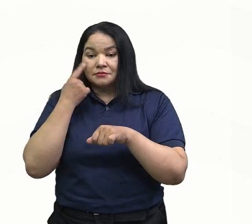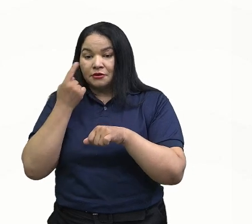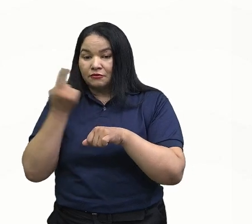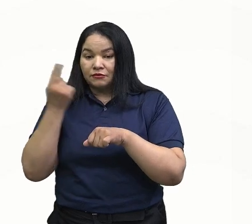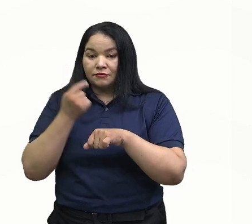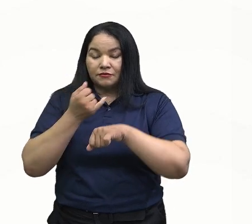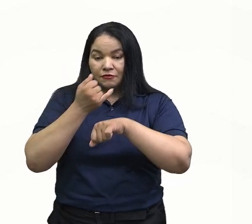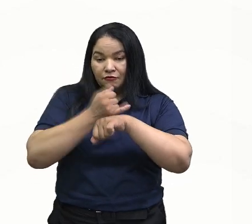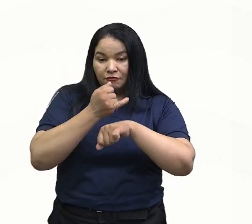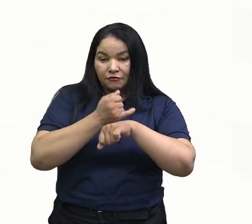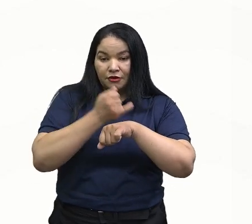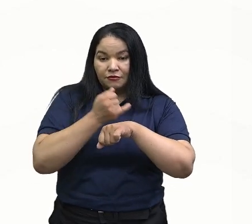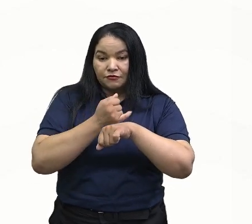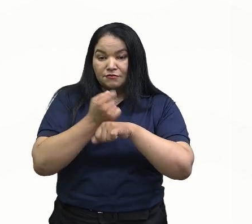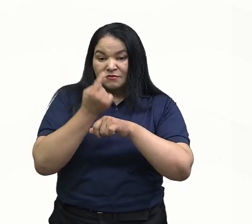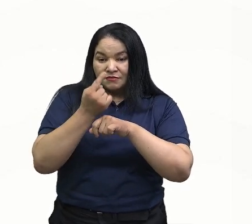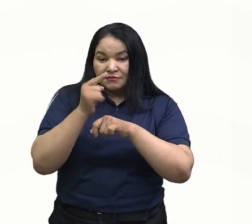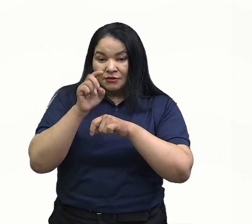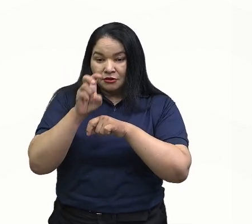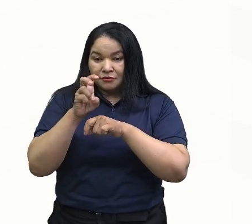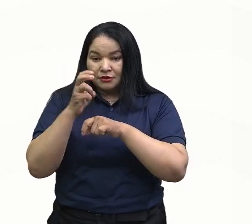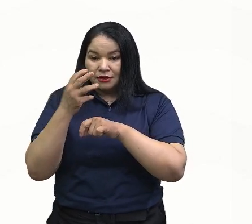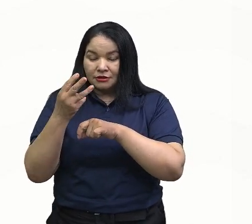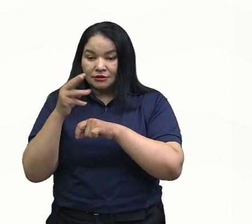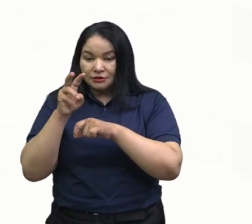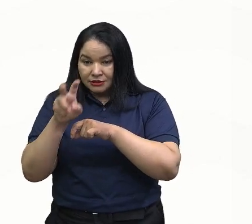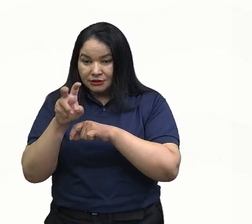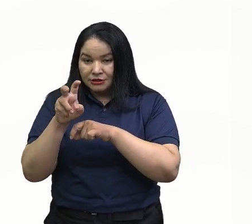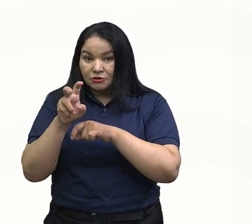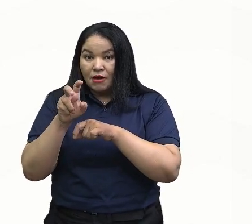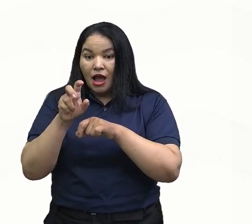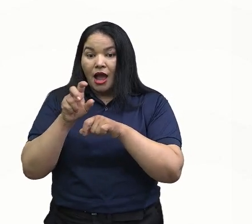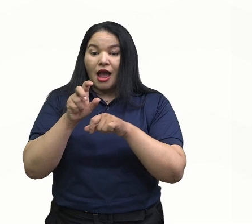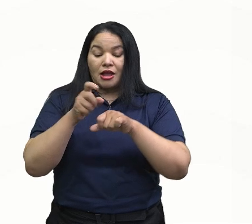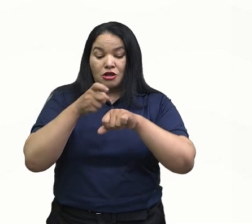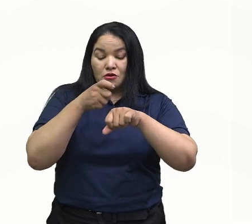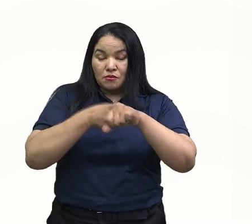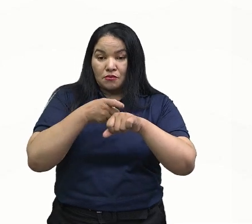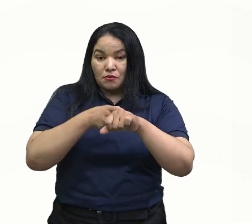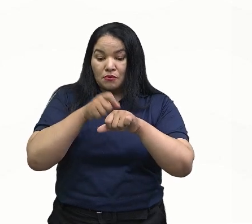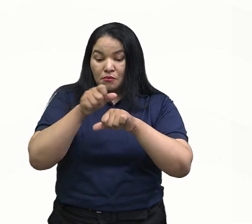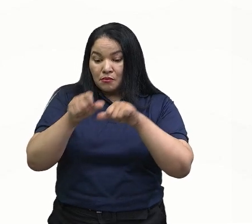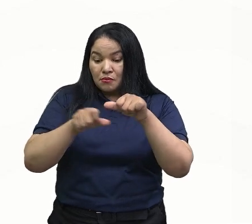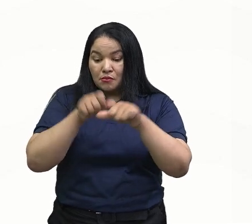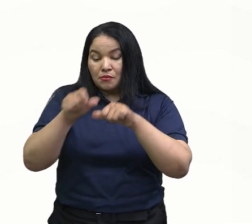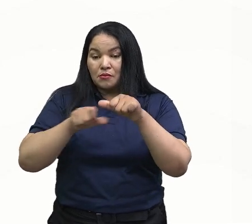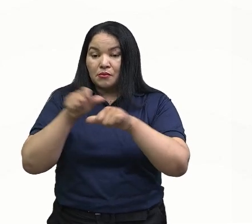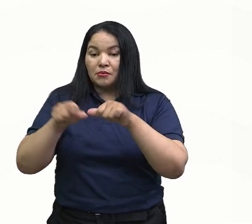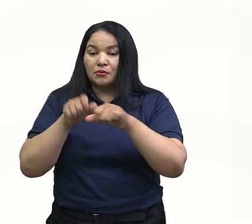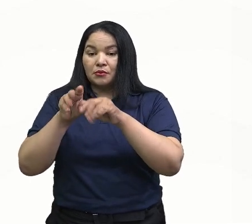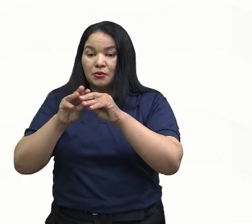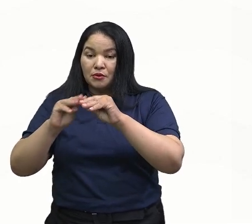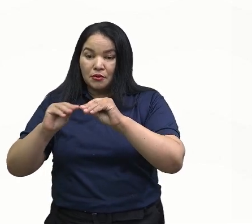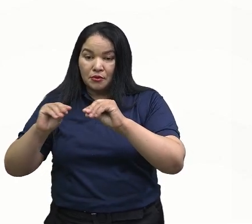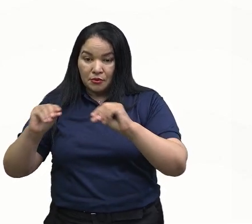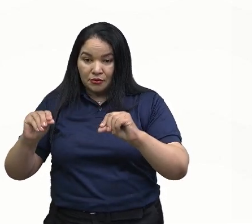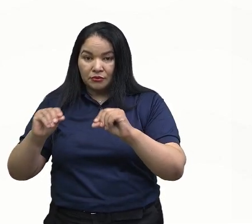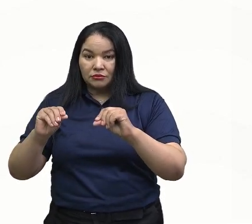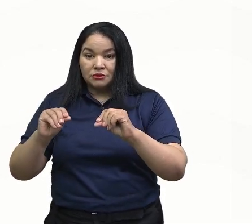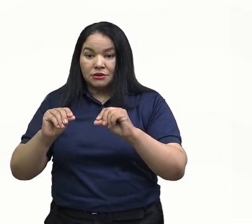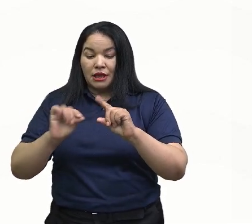graus Celsius, ele vai fazer essa transição, tá? Então, note que a temperatura é muito alta,